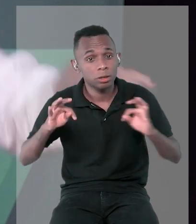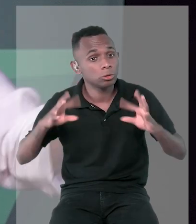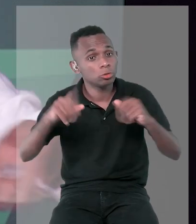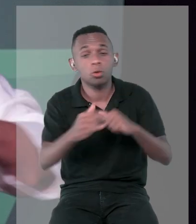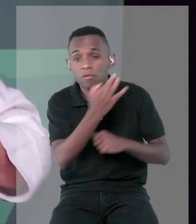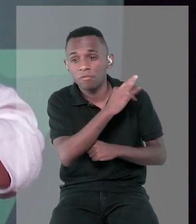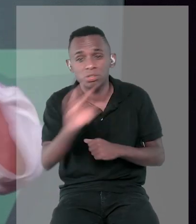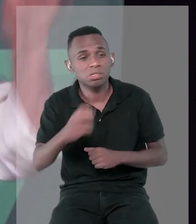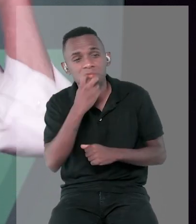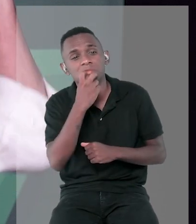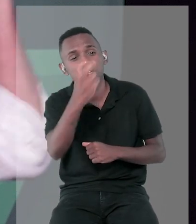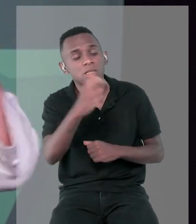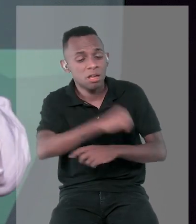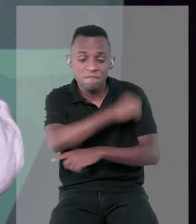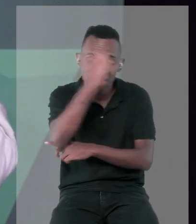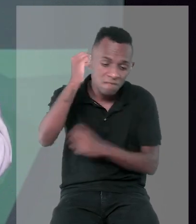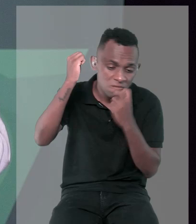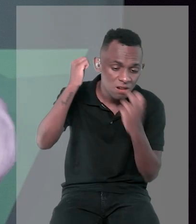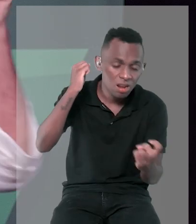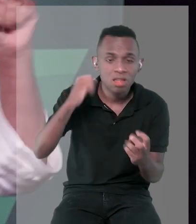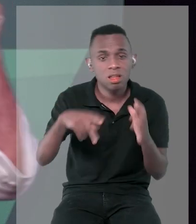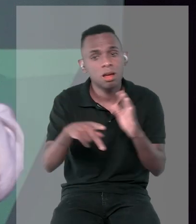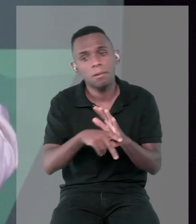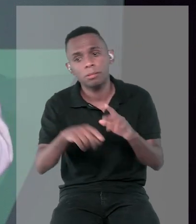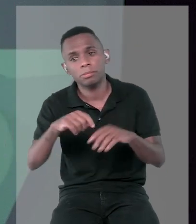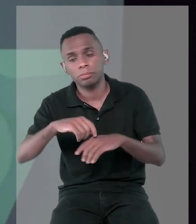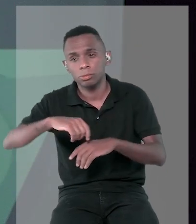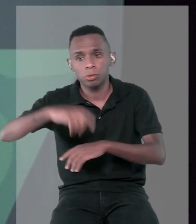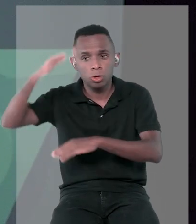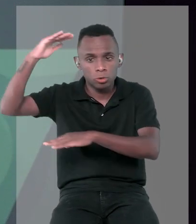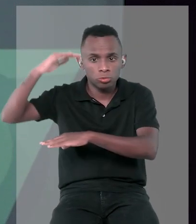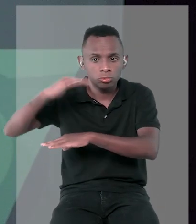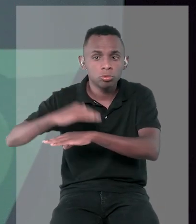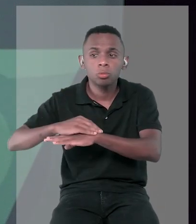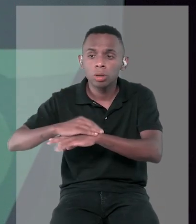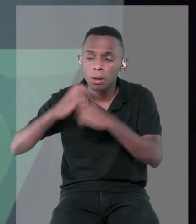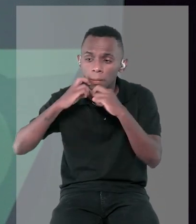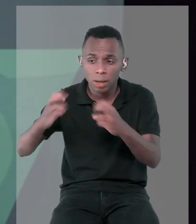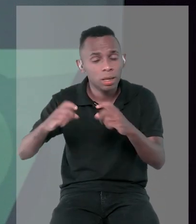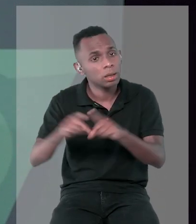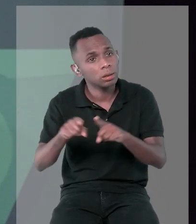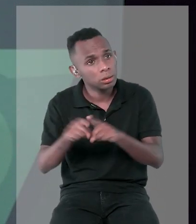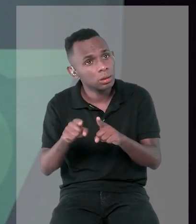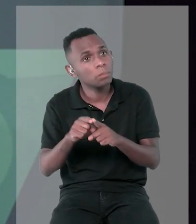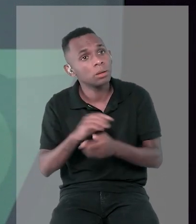todos os franceses, sabe, gritava da janela, sabe, do carro, é assim muito, né? E é